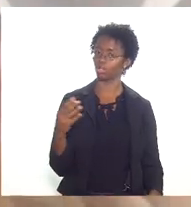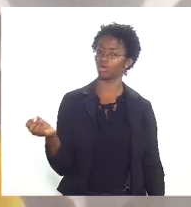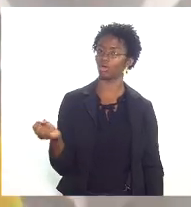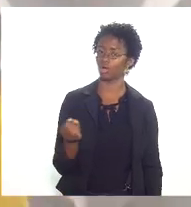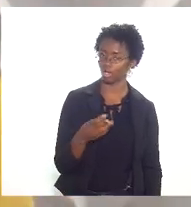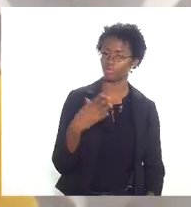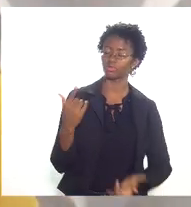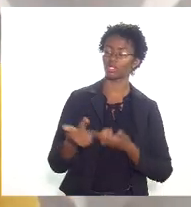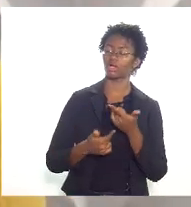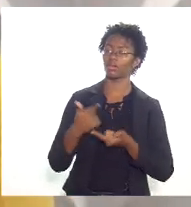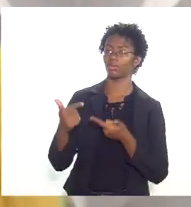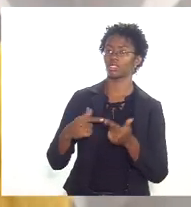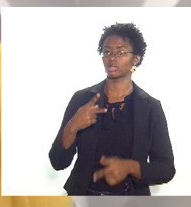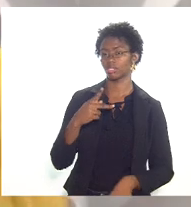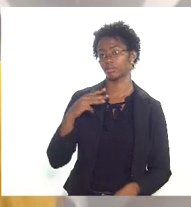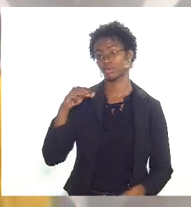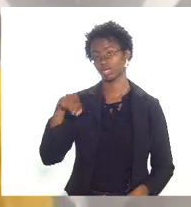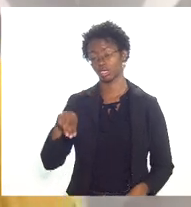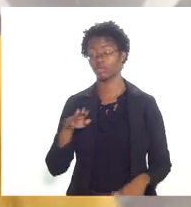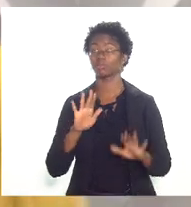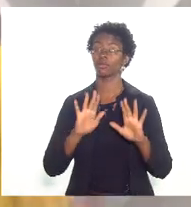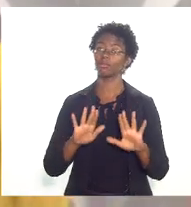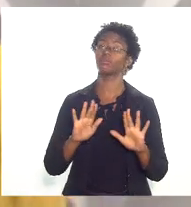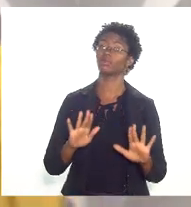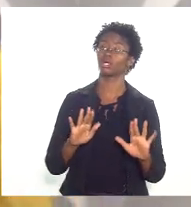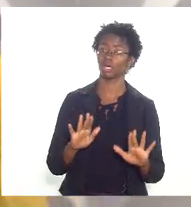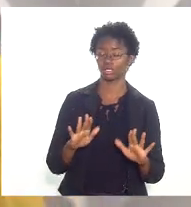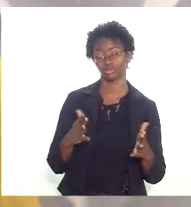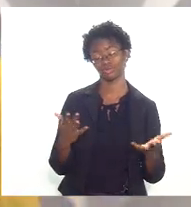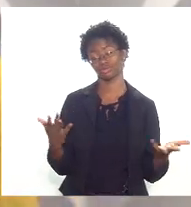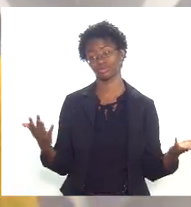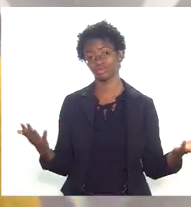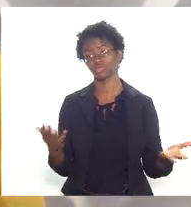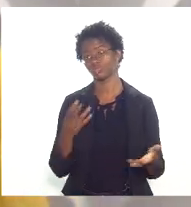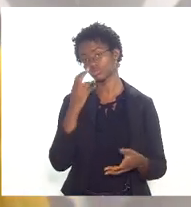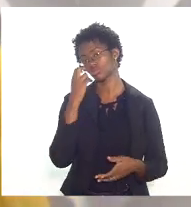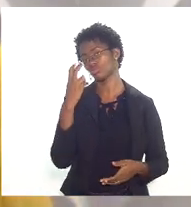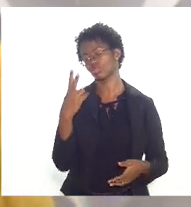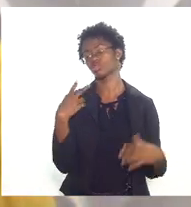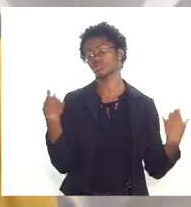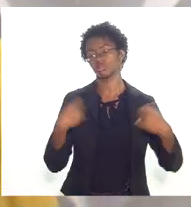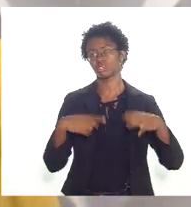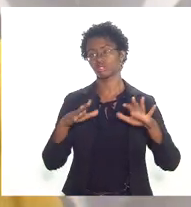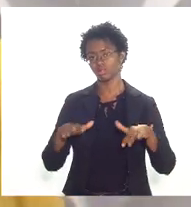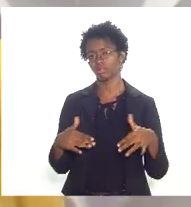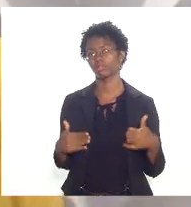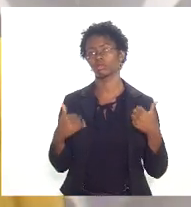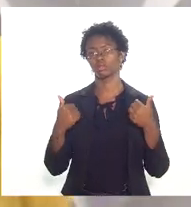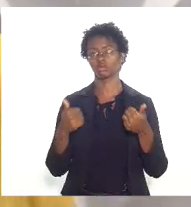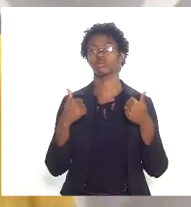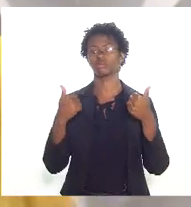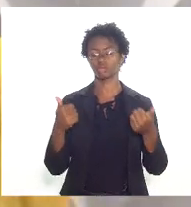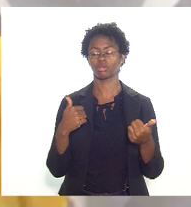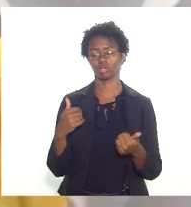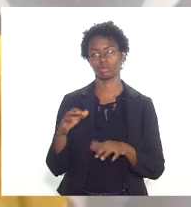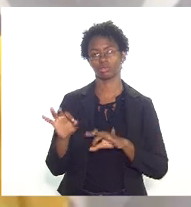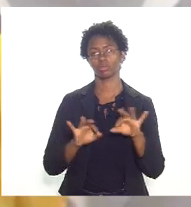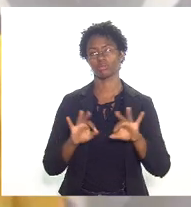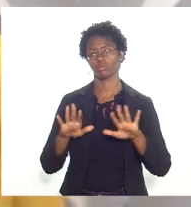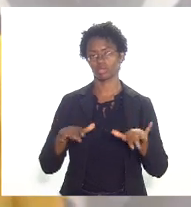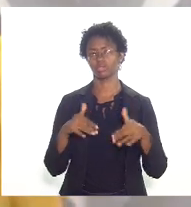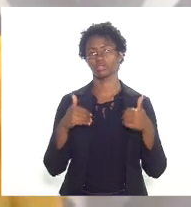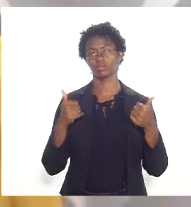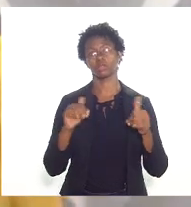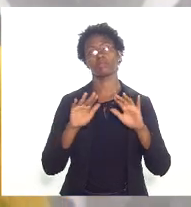militar entenda preocupação mais vejo que esse projeto merece aperfeiçoamento mas mesmo